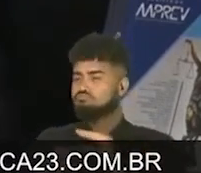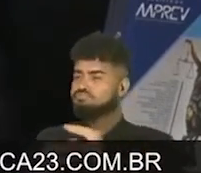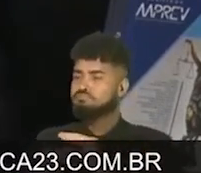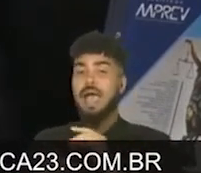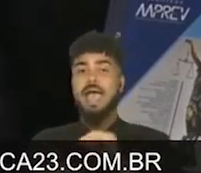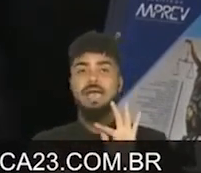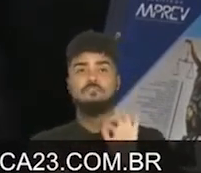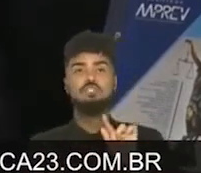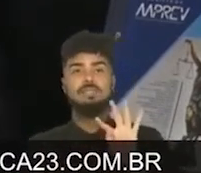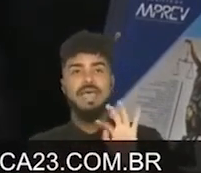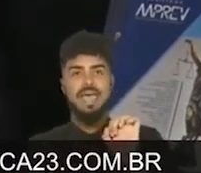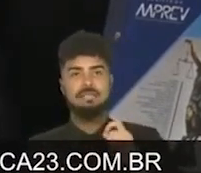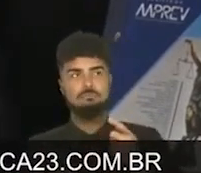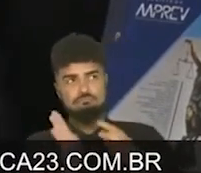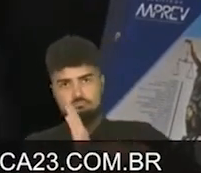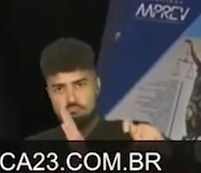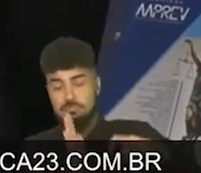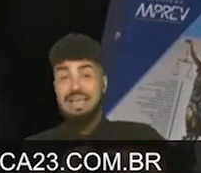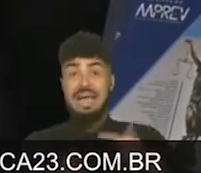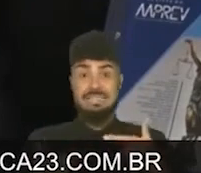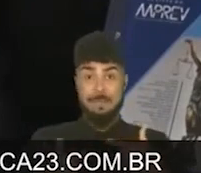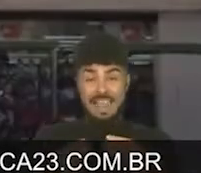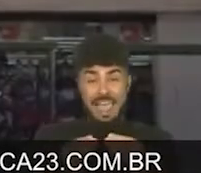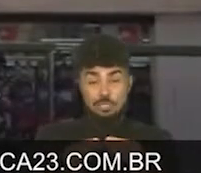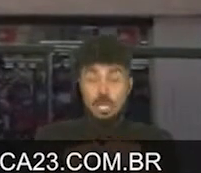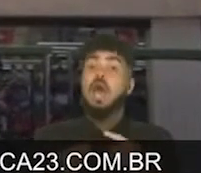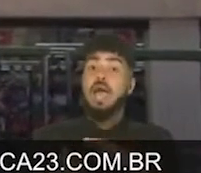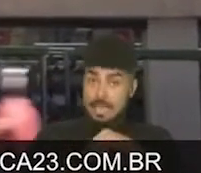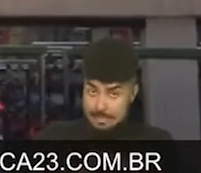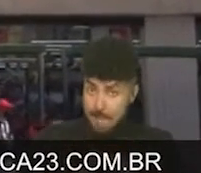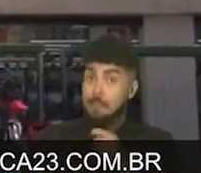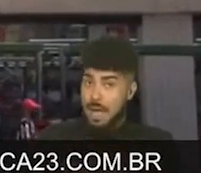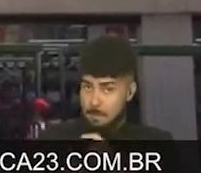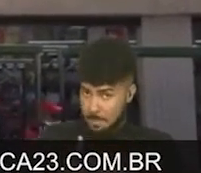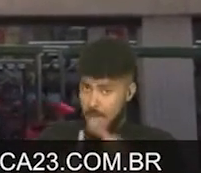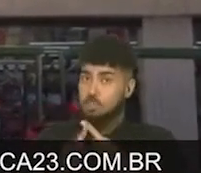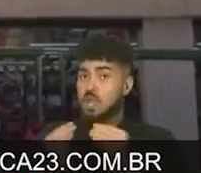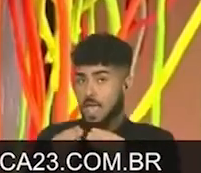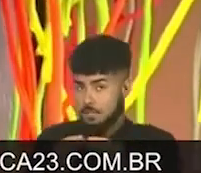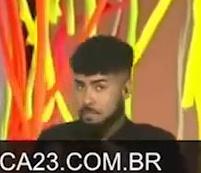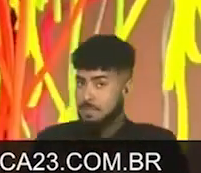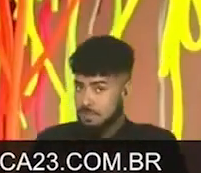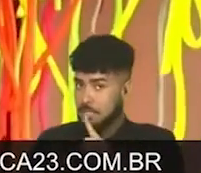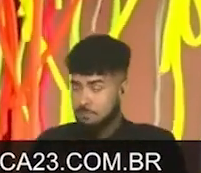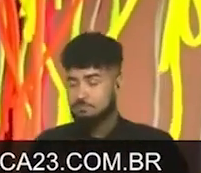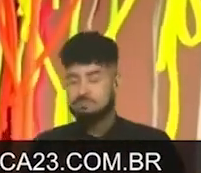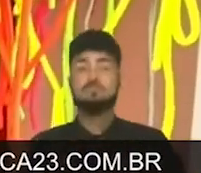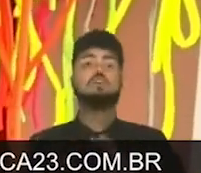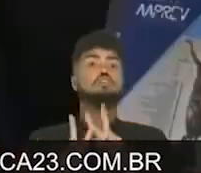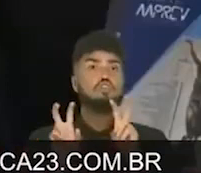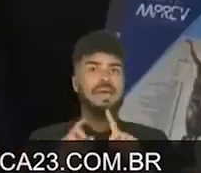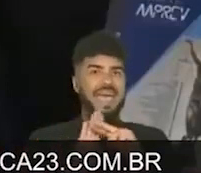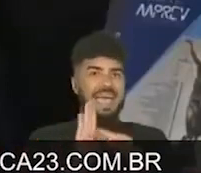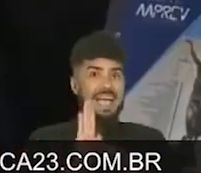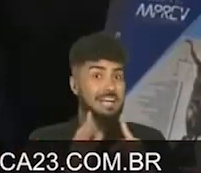em horário extra, sim, o recebimento de horas extras. Na questão previdenciária, a regra é clara, inclusive para gestantes.